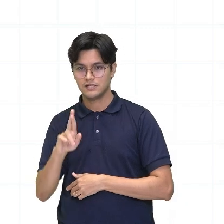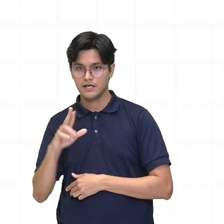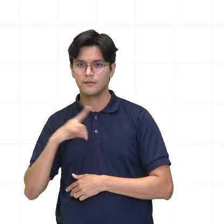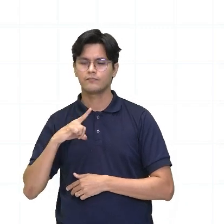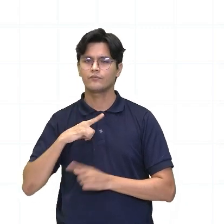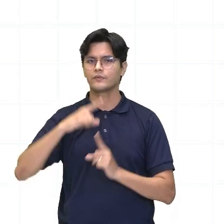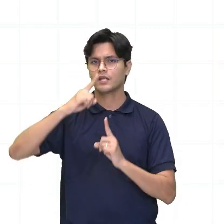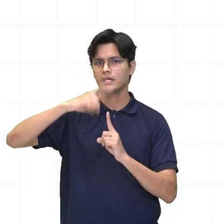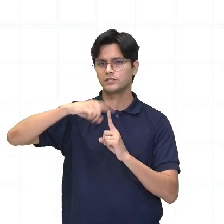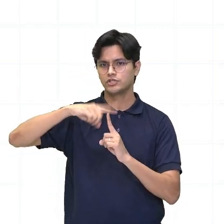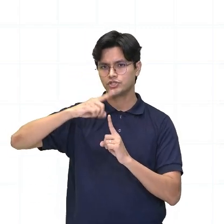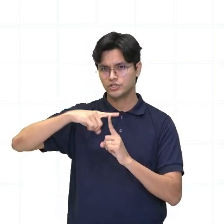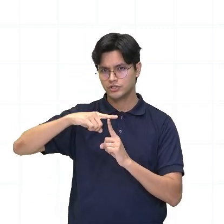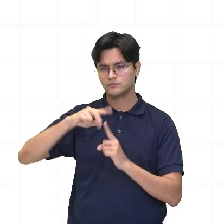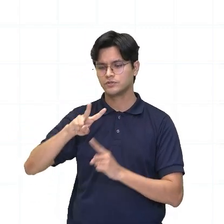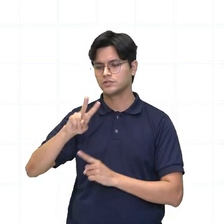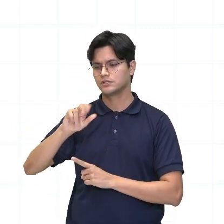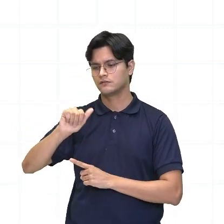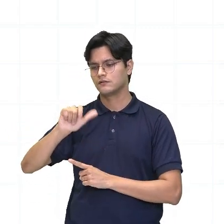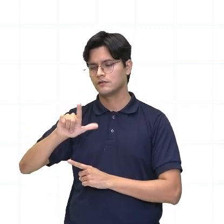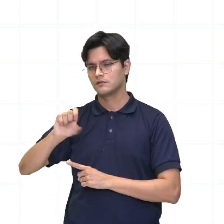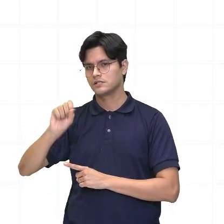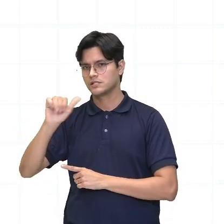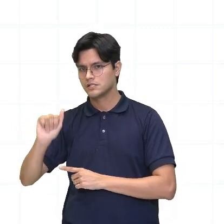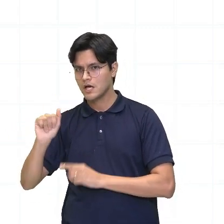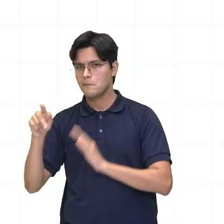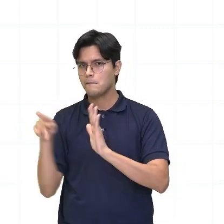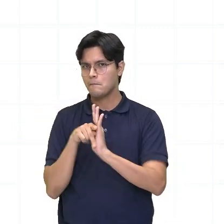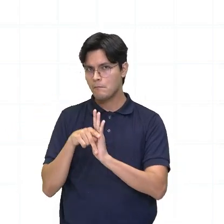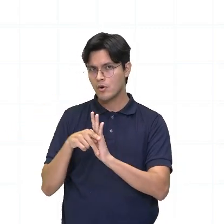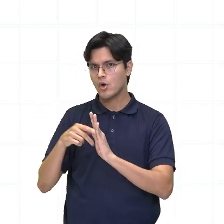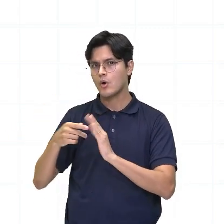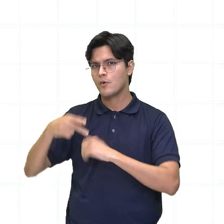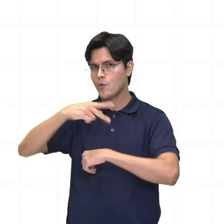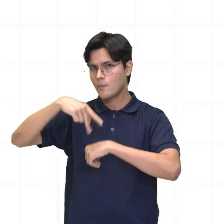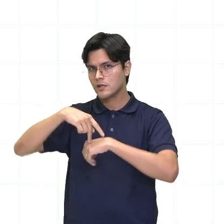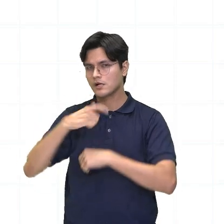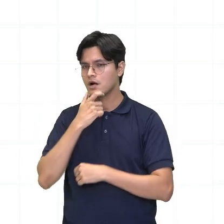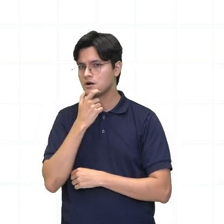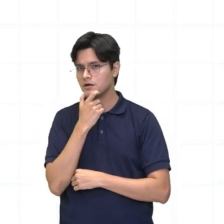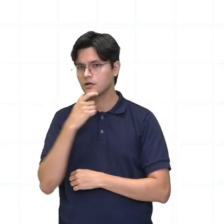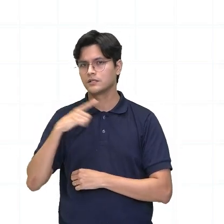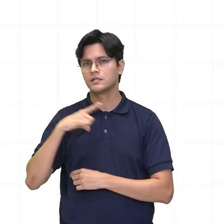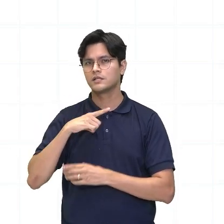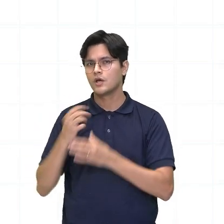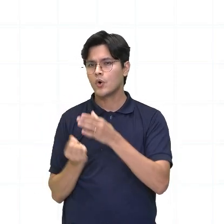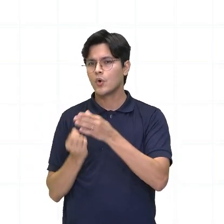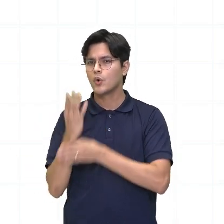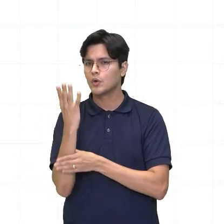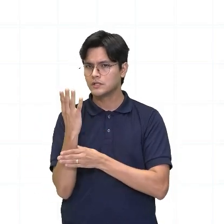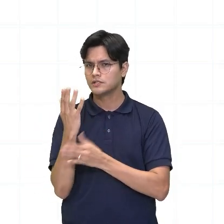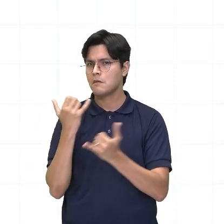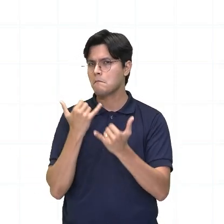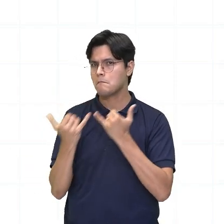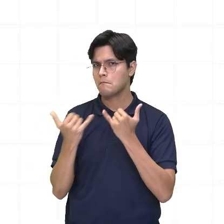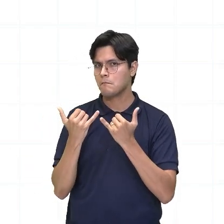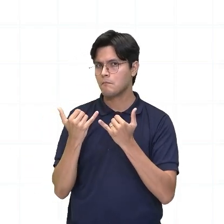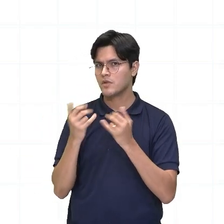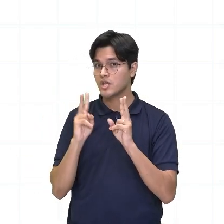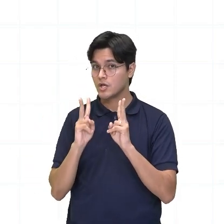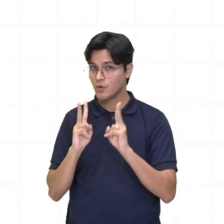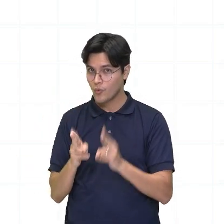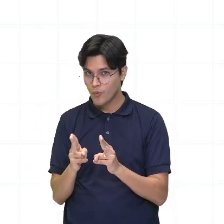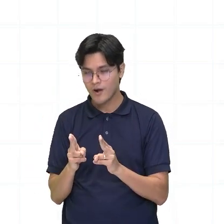como surgiu essa valsa inglesa? A valsa inglesa teve as mesmas origens que a valsa